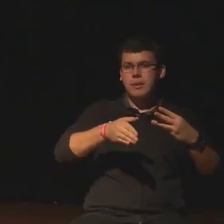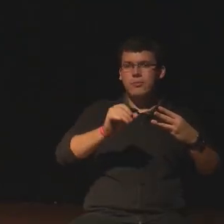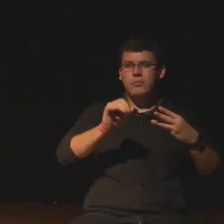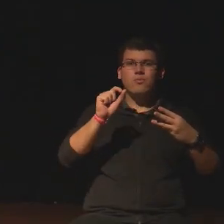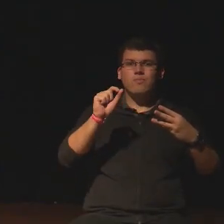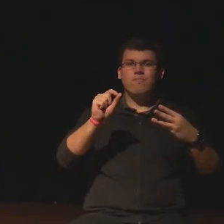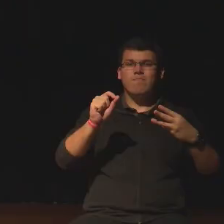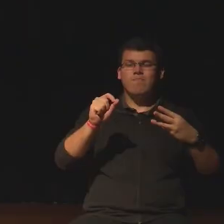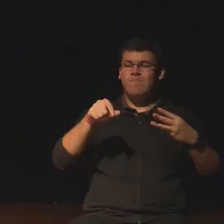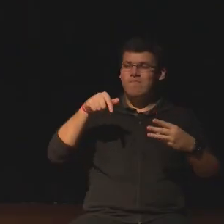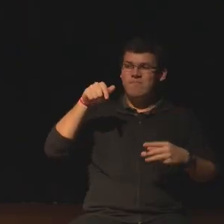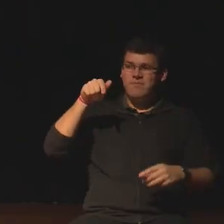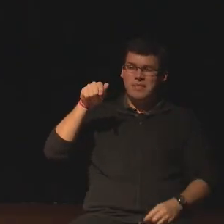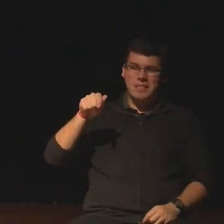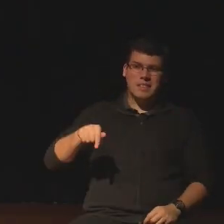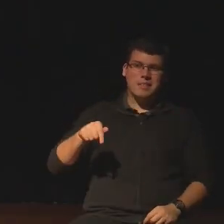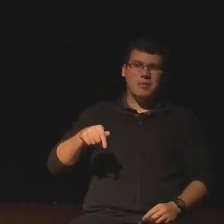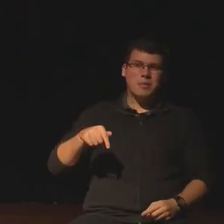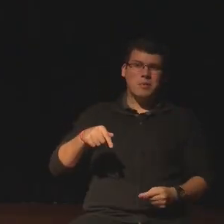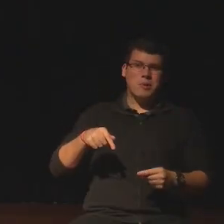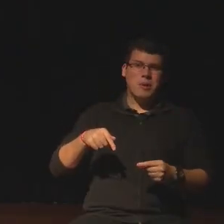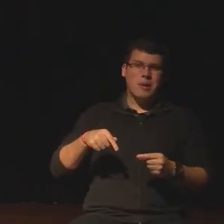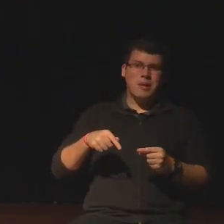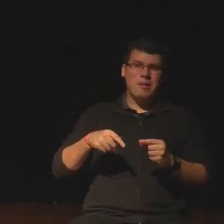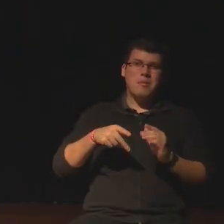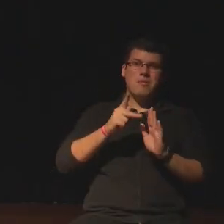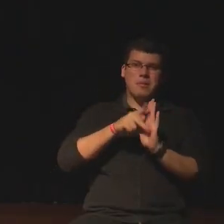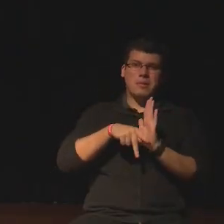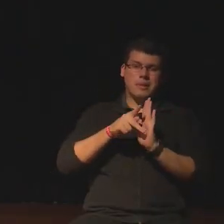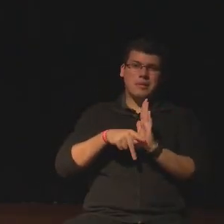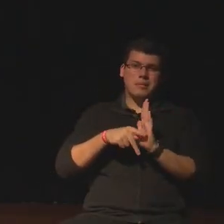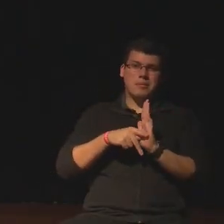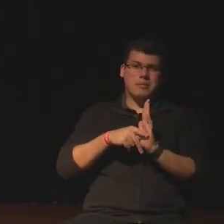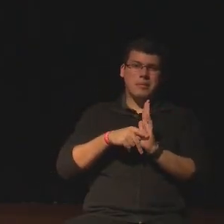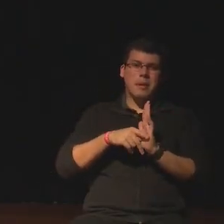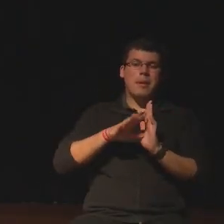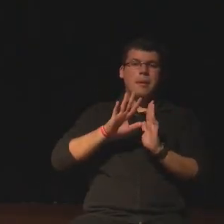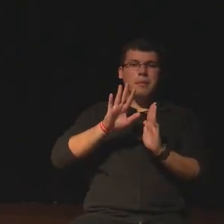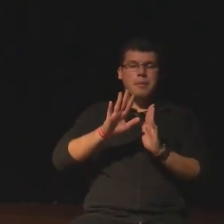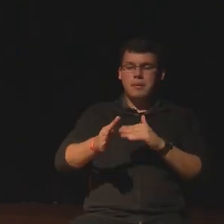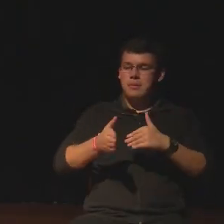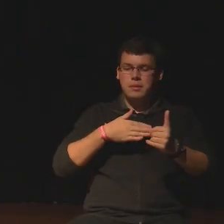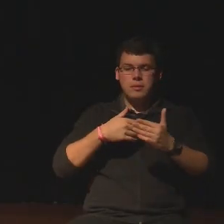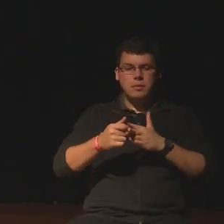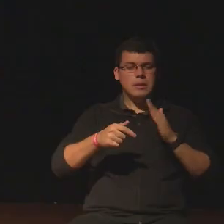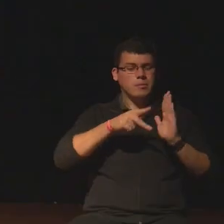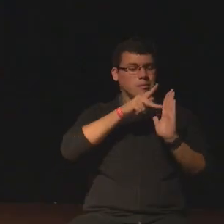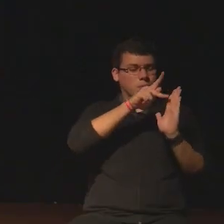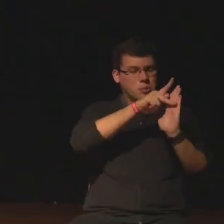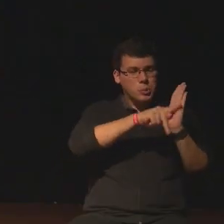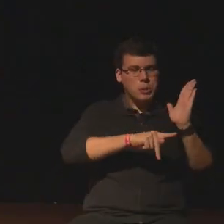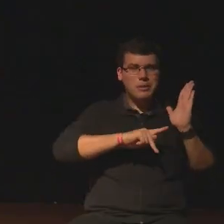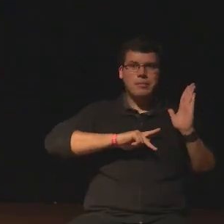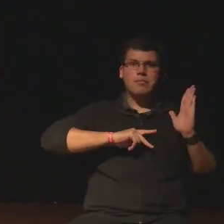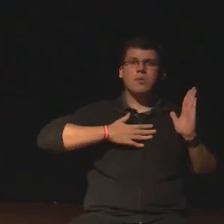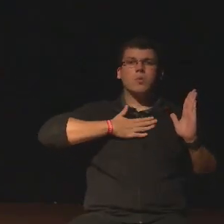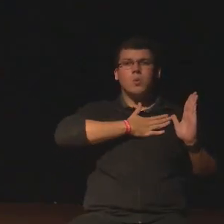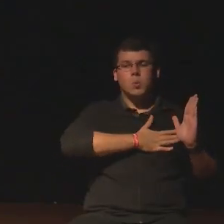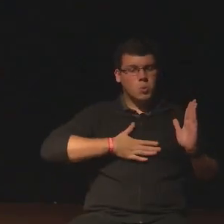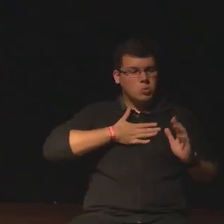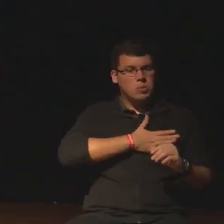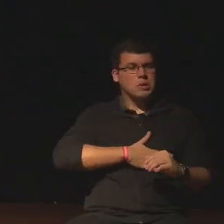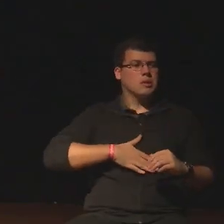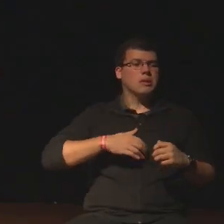E ainda assim eu sou muito entusiasta do projeto. Eu acho que ele traduz tudo que uma cidade